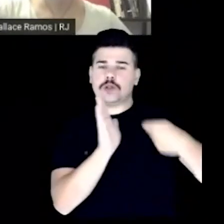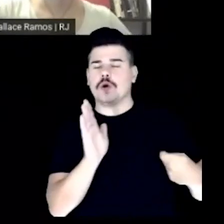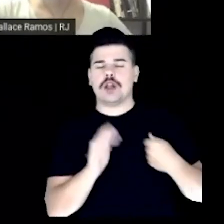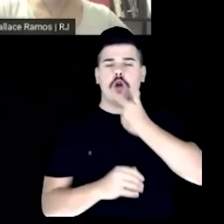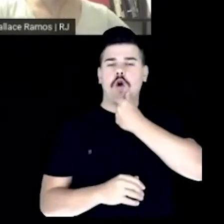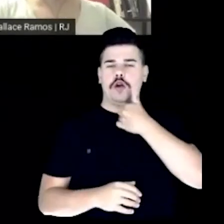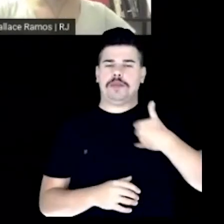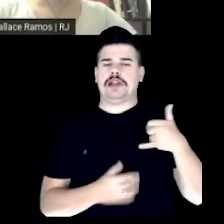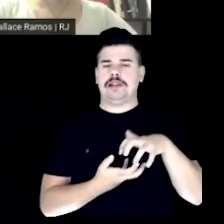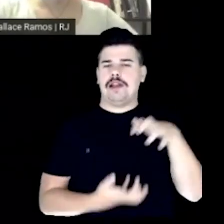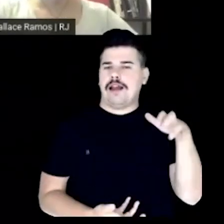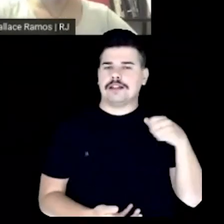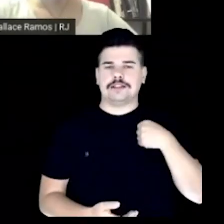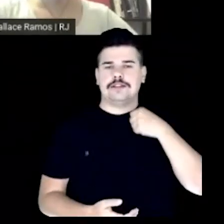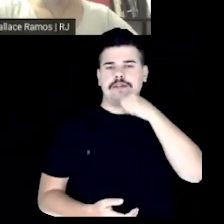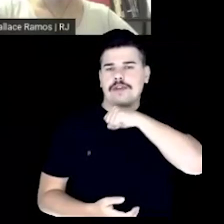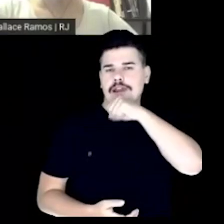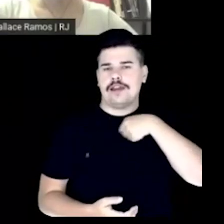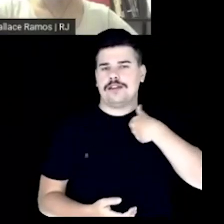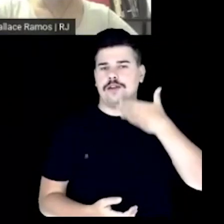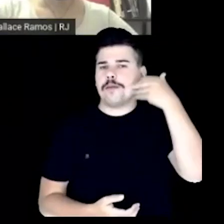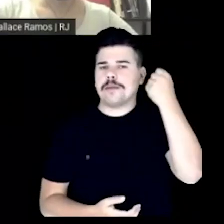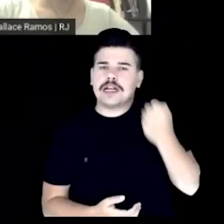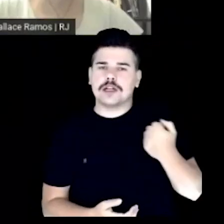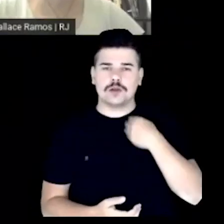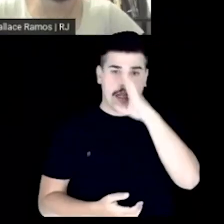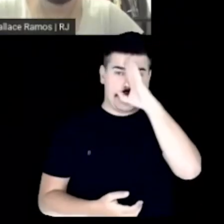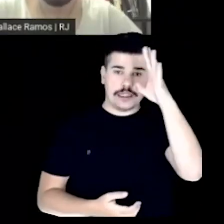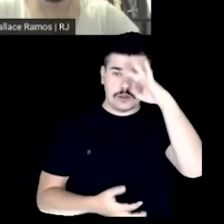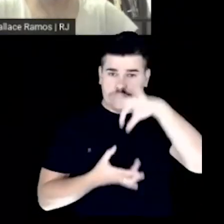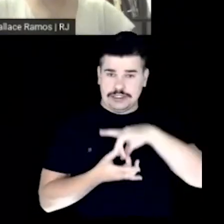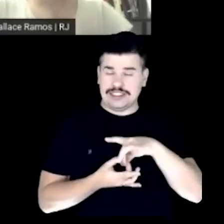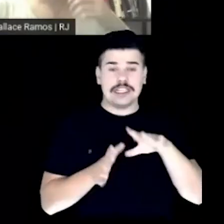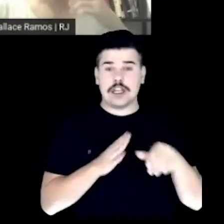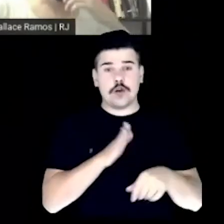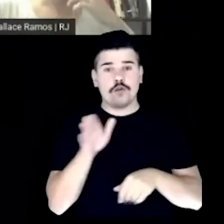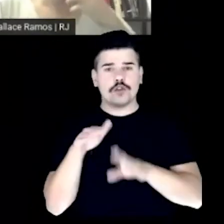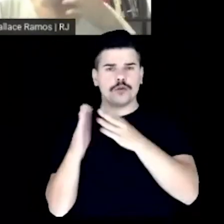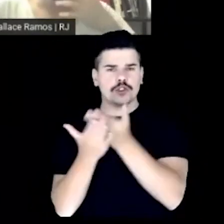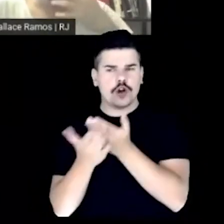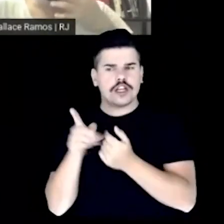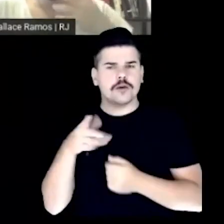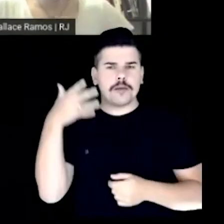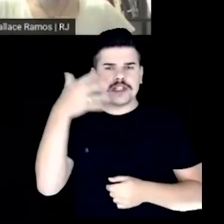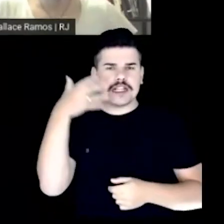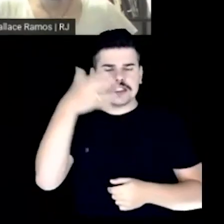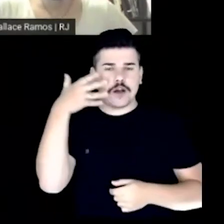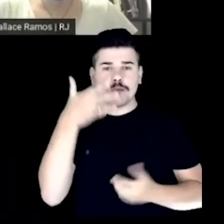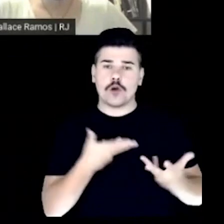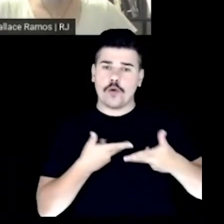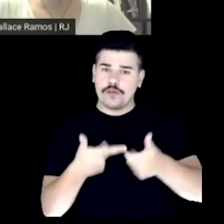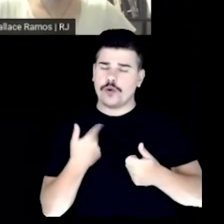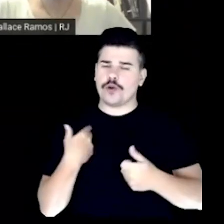hétero, cis, tarará, tarará. Ainda é uma... E morto, de preferência, né? Esses tempos, eu fui numa escola e tinha uma apresentação sobre Luiz Fernando Veríssimo